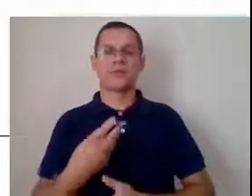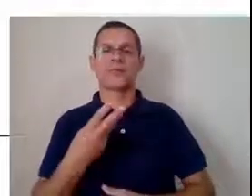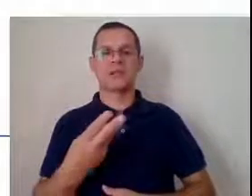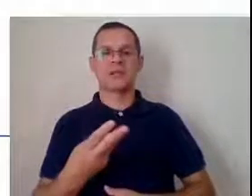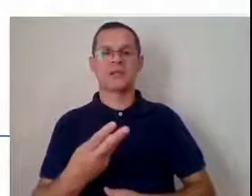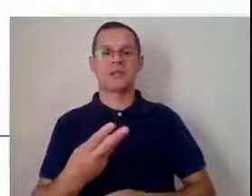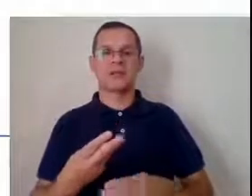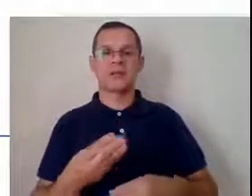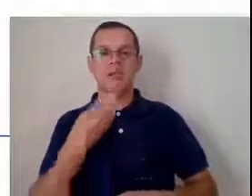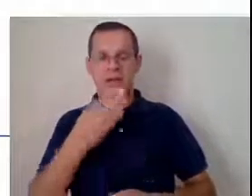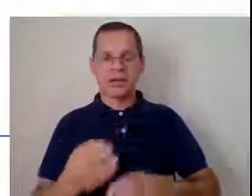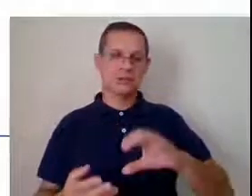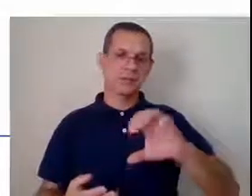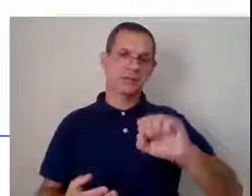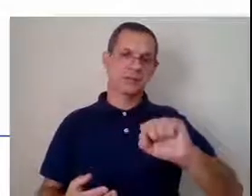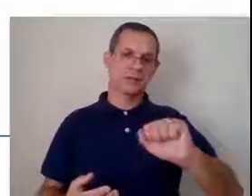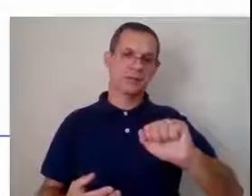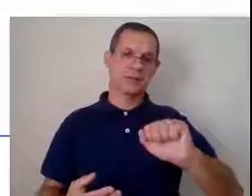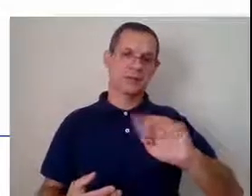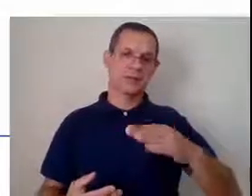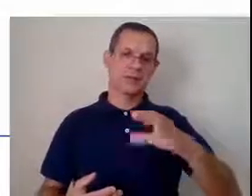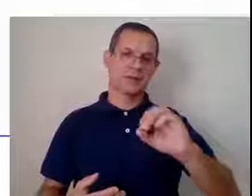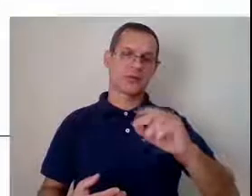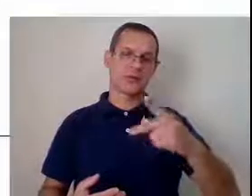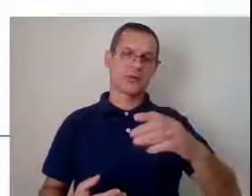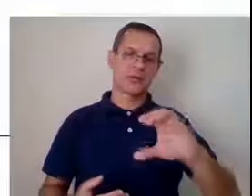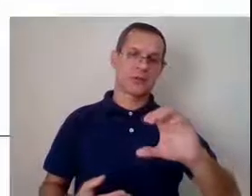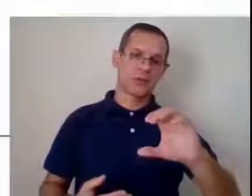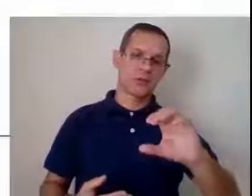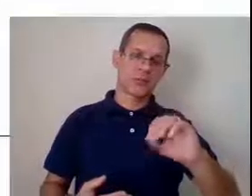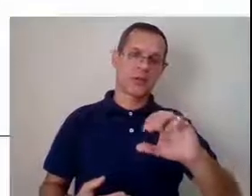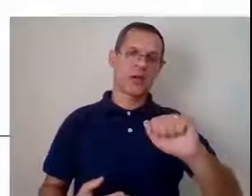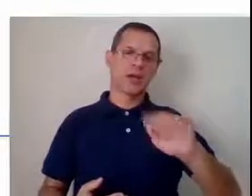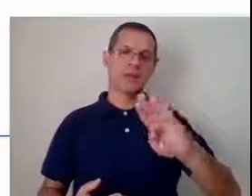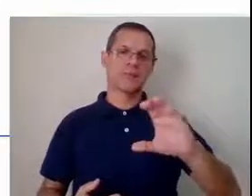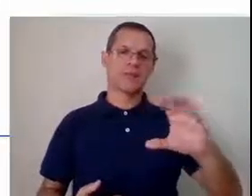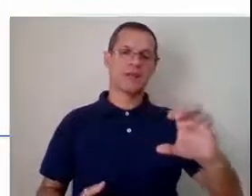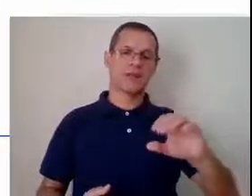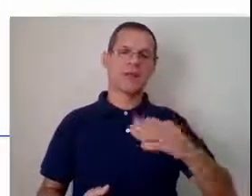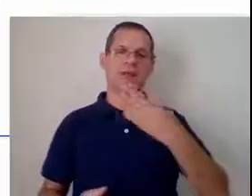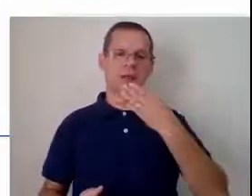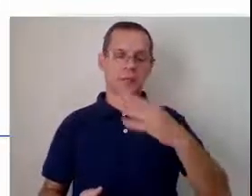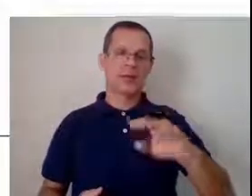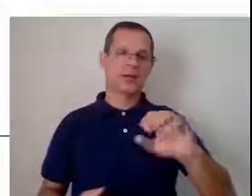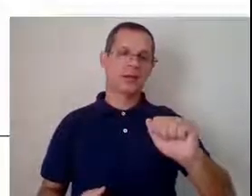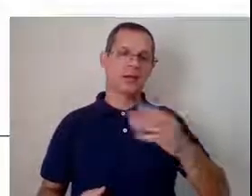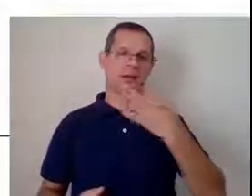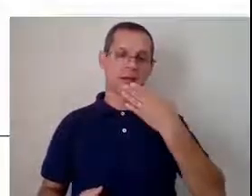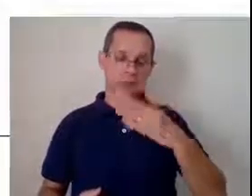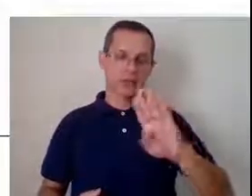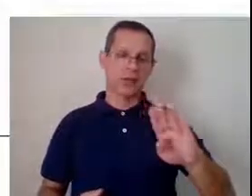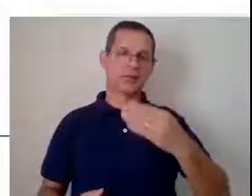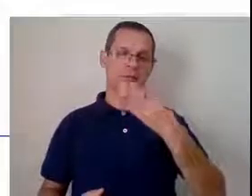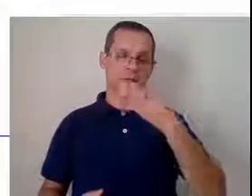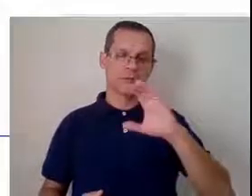sabão em pó, A, B e C. Então, aqui a marca A, marca B e marca C.